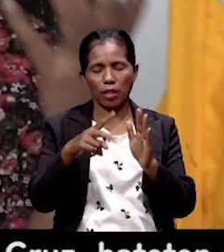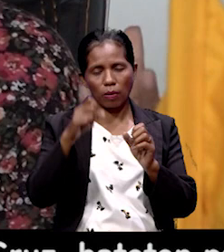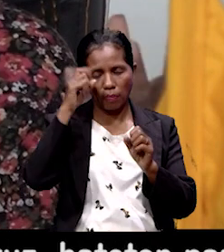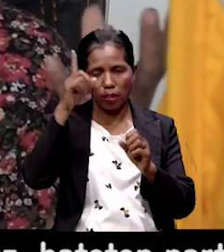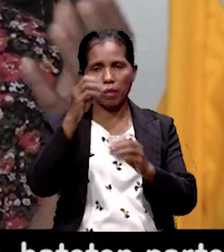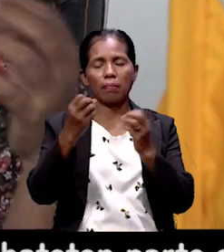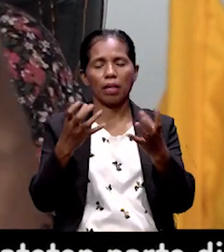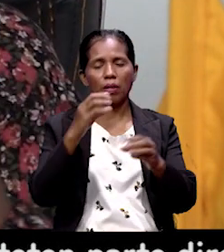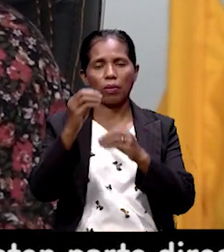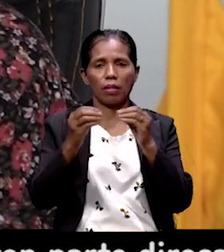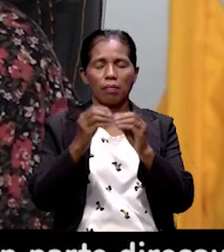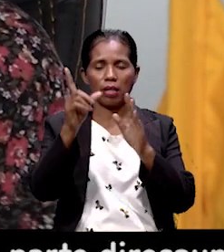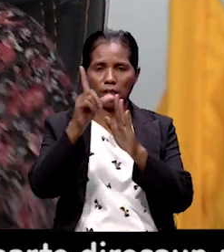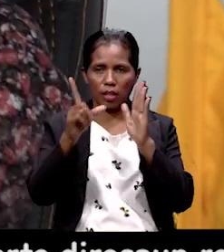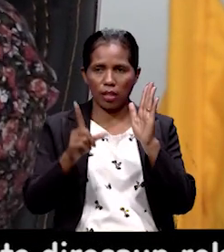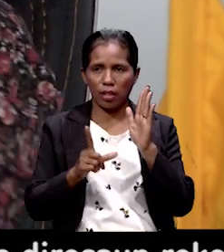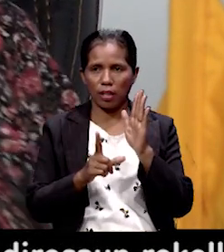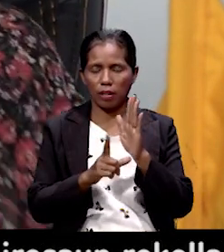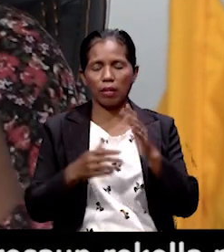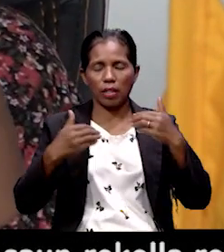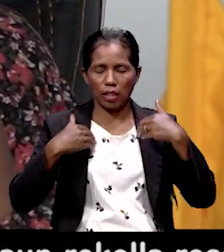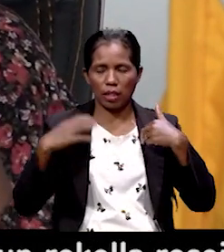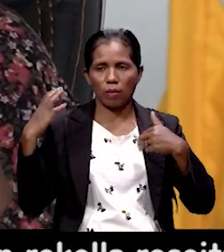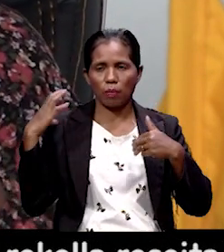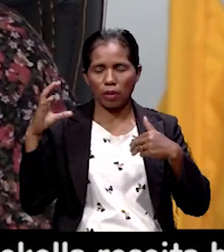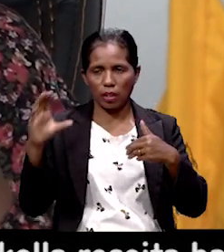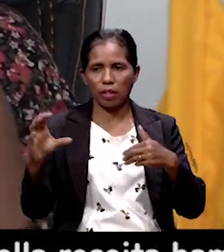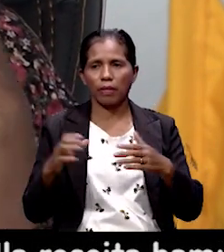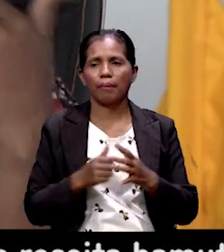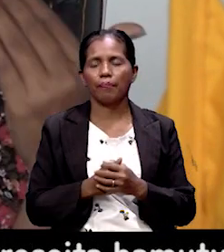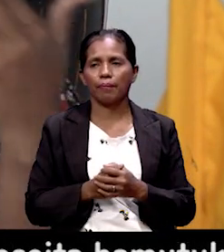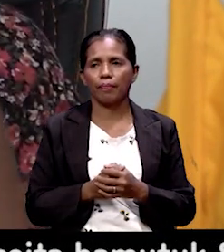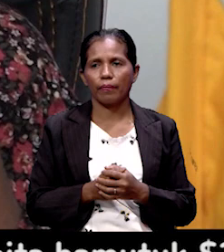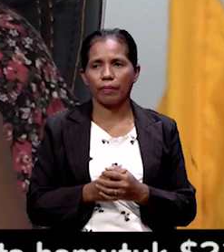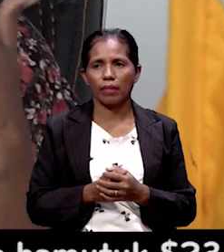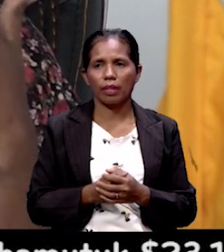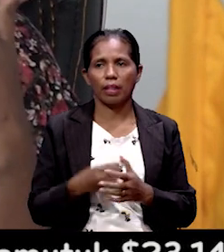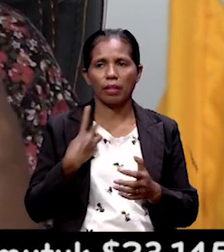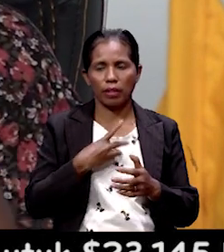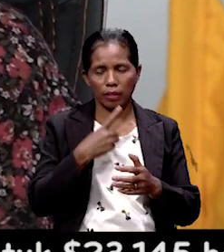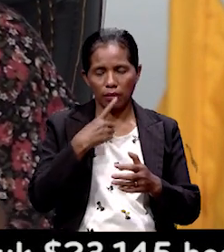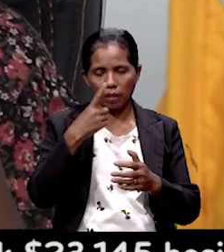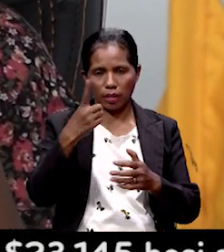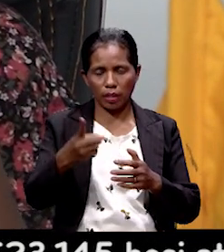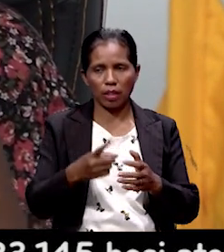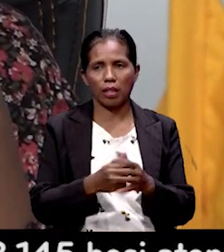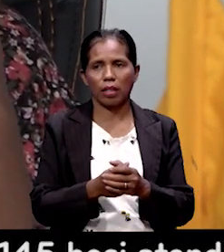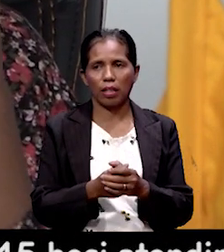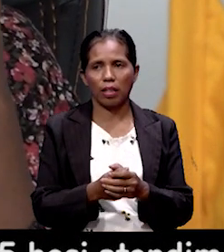competência órgão selo, não mostra minha competência entre, entre teoria de relação externa e interna,